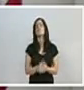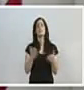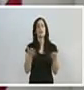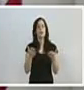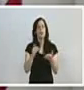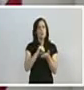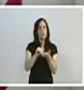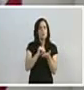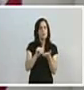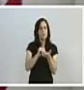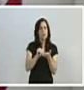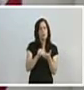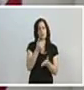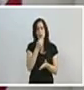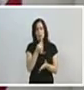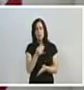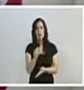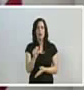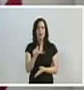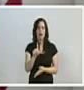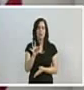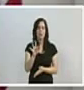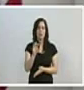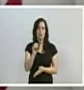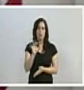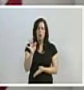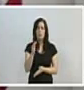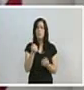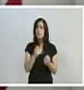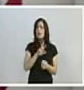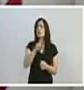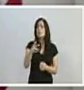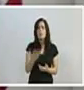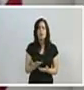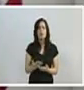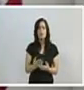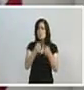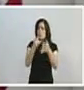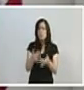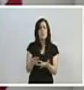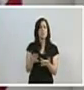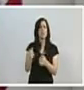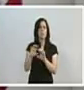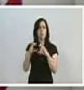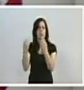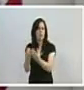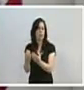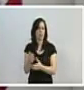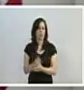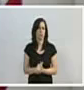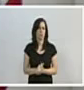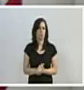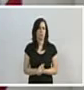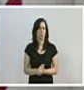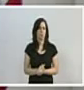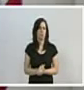o secretário Altoff, né, precisa dar resposta para aquela comunidade, para o Pradelino, para a Marlene.